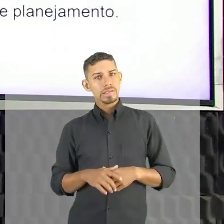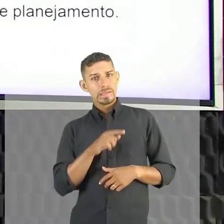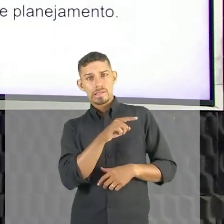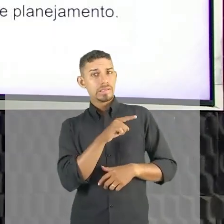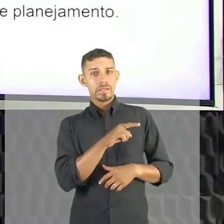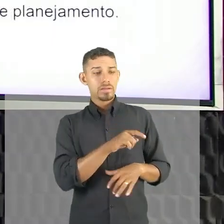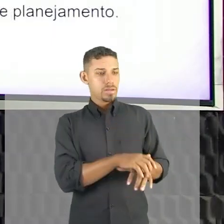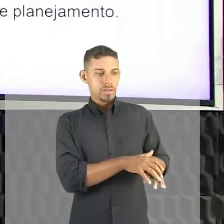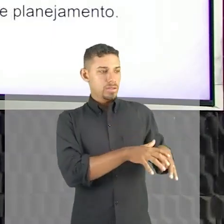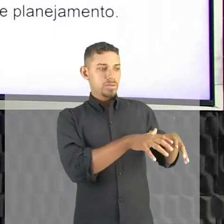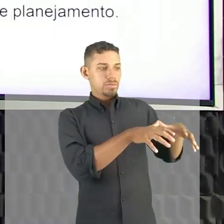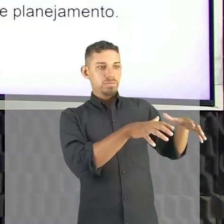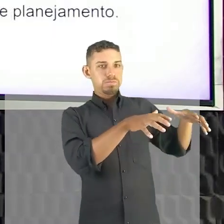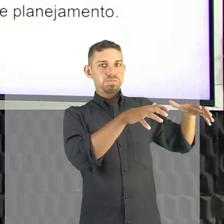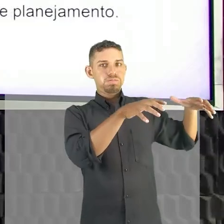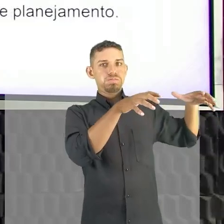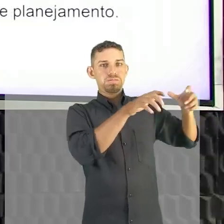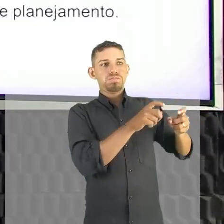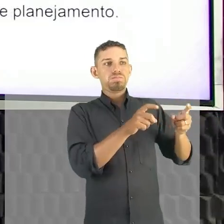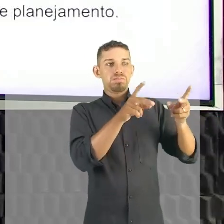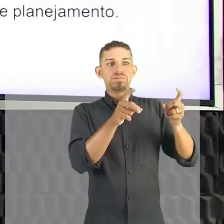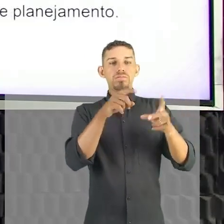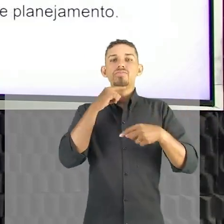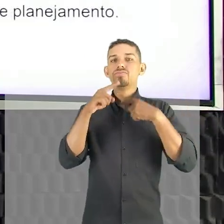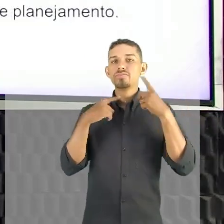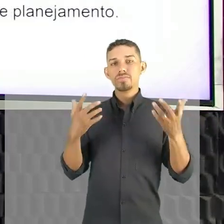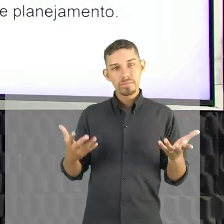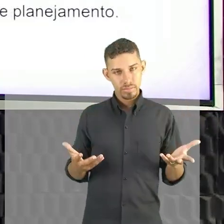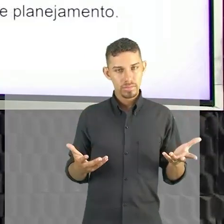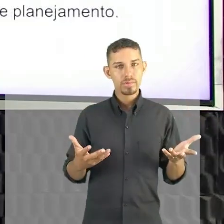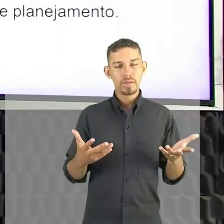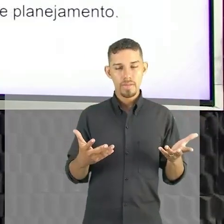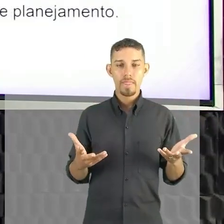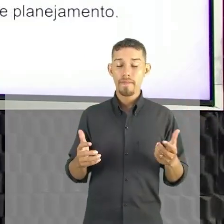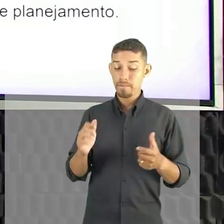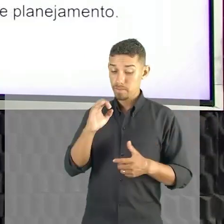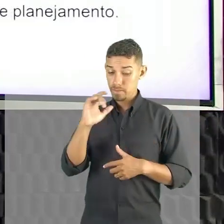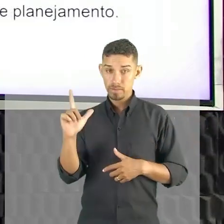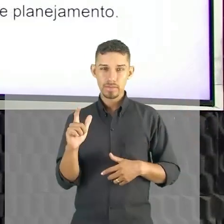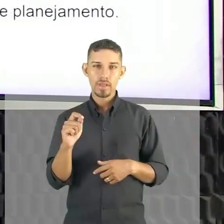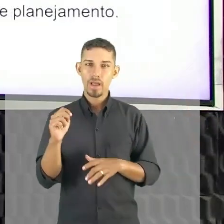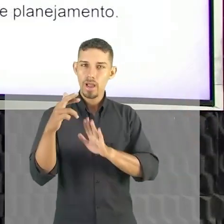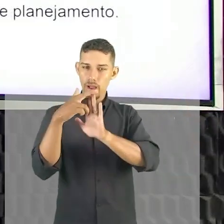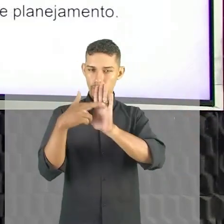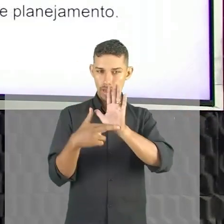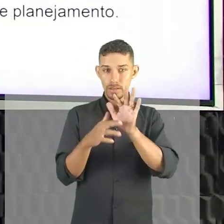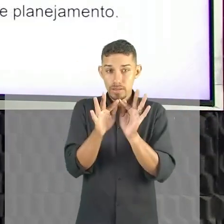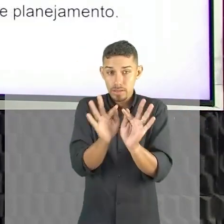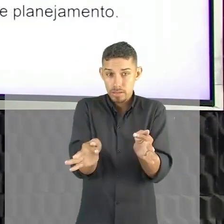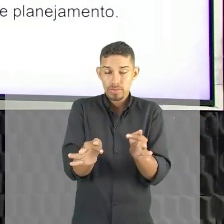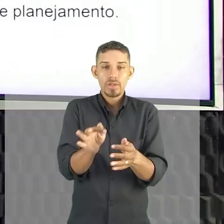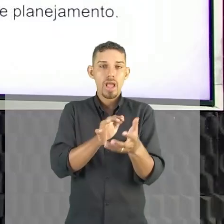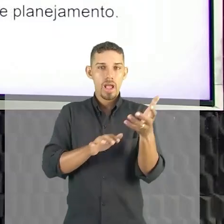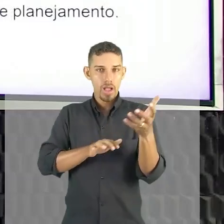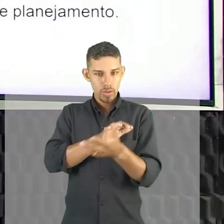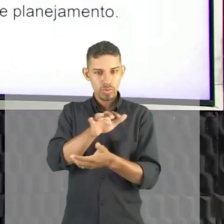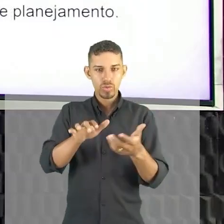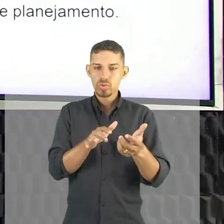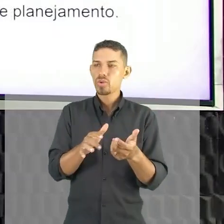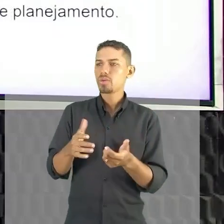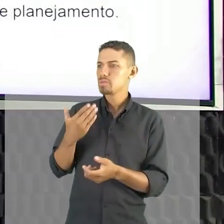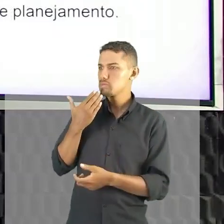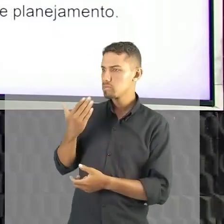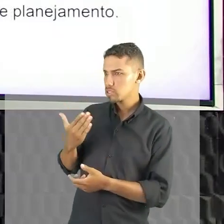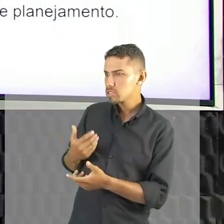um estoque, uma acumulação desse estoque. E, claro, dentro de uma regra simples da economia, oferta e